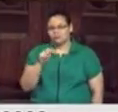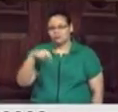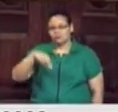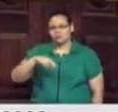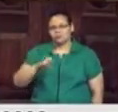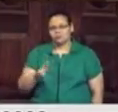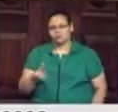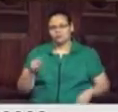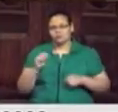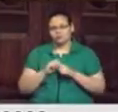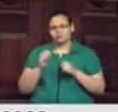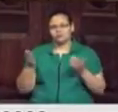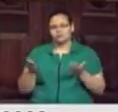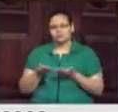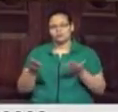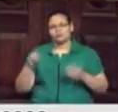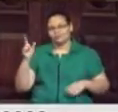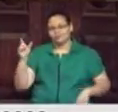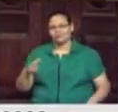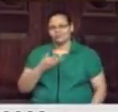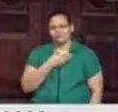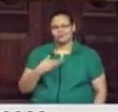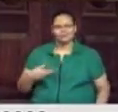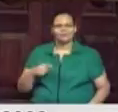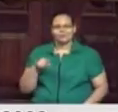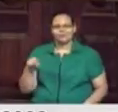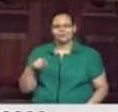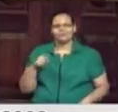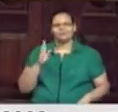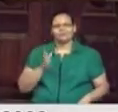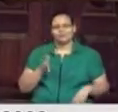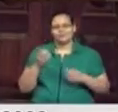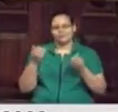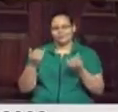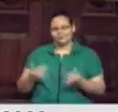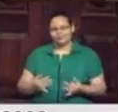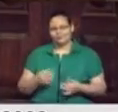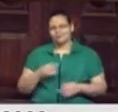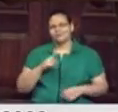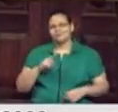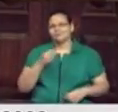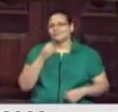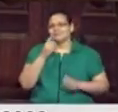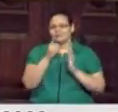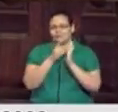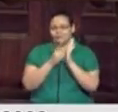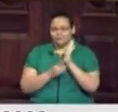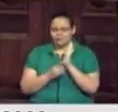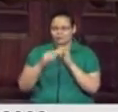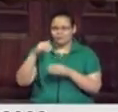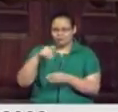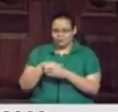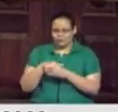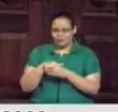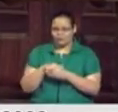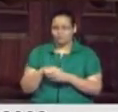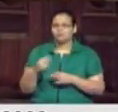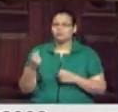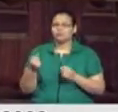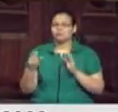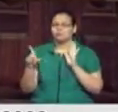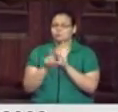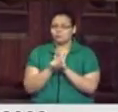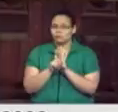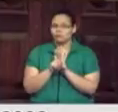foi feito hoje foi o Executivo, como você muito bem destacou na declaração de voto, o Poder